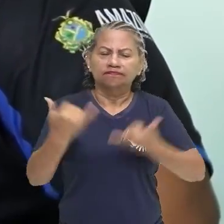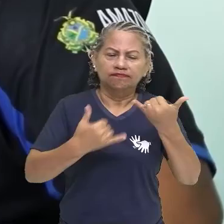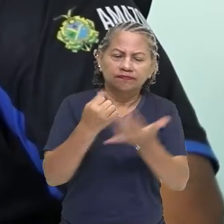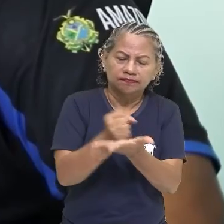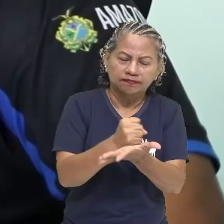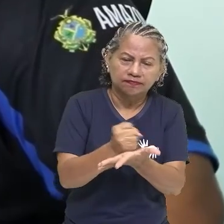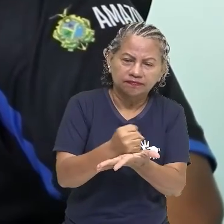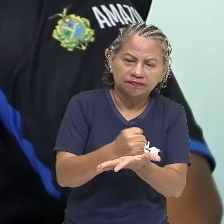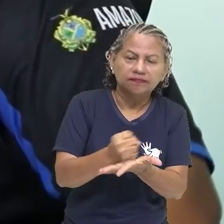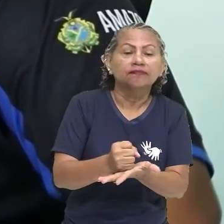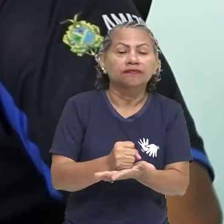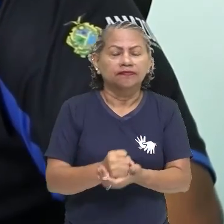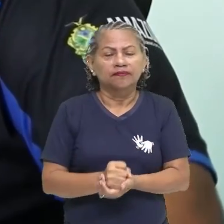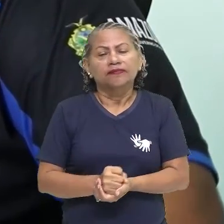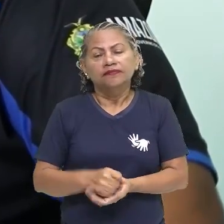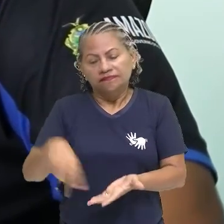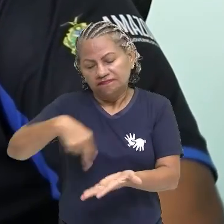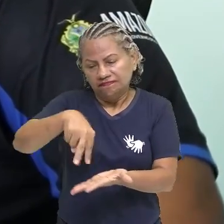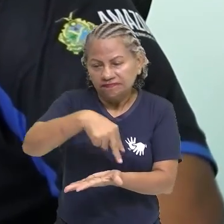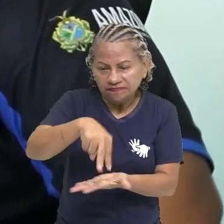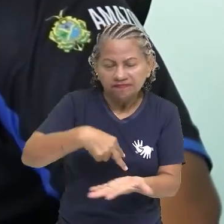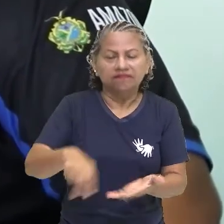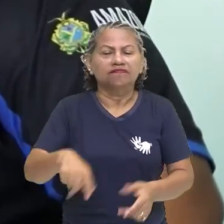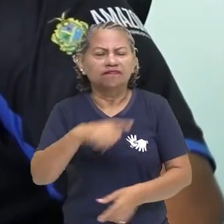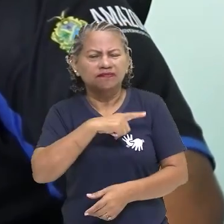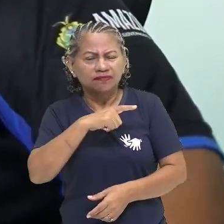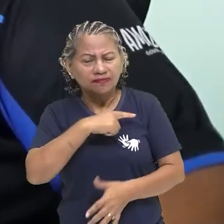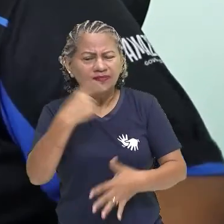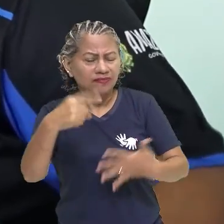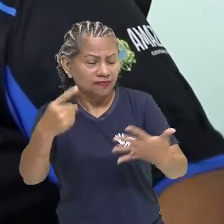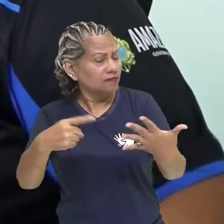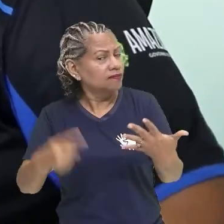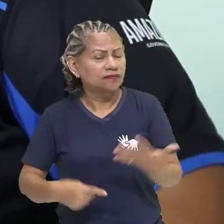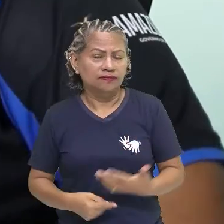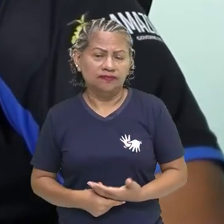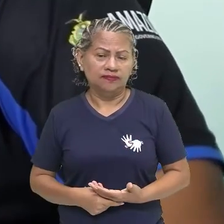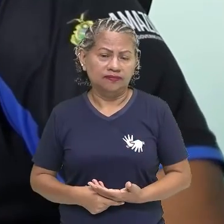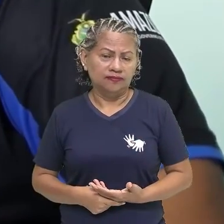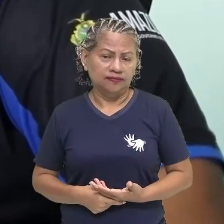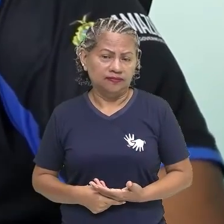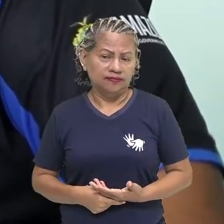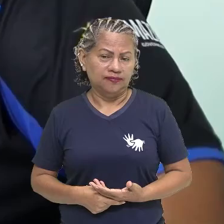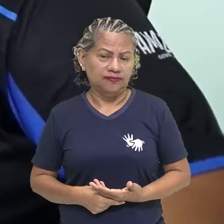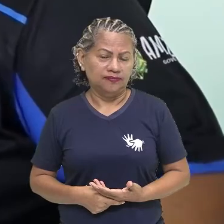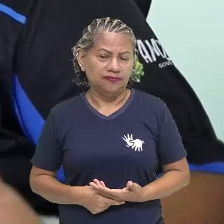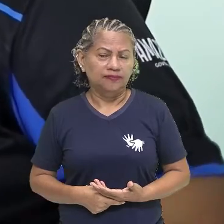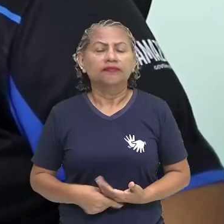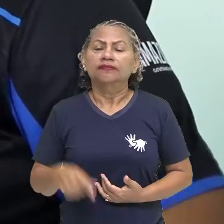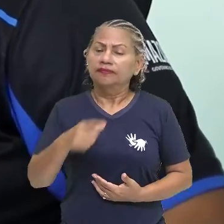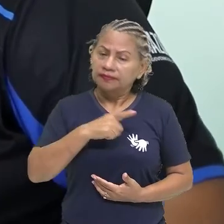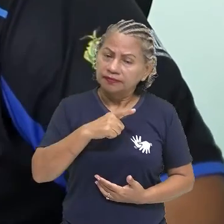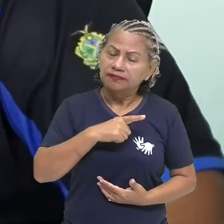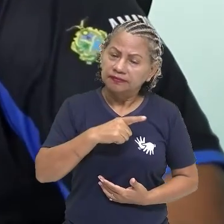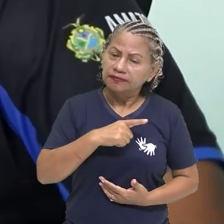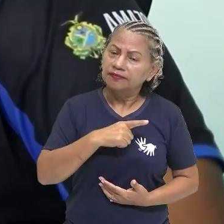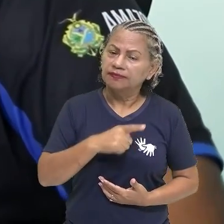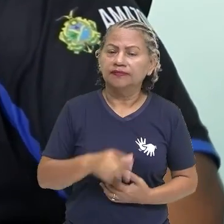galera do Just Dance, tem a galera do Card Game, Pokémon GO e tantos outros que vem